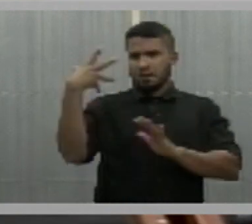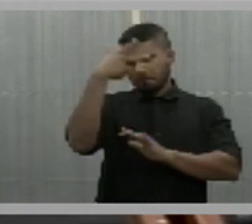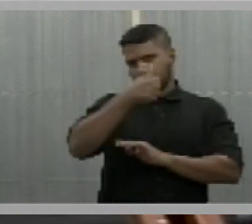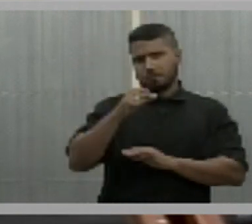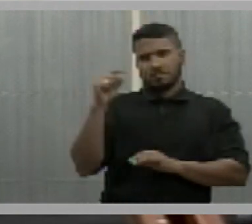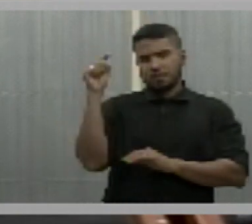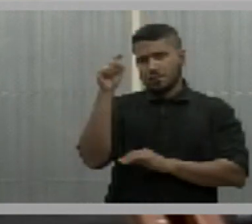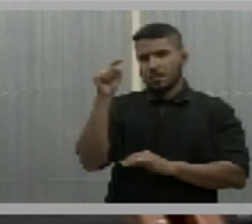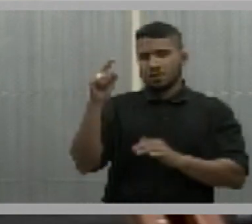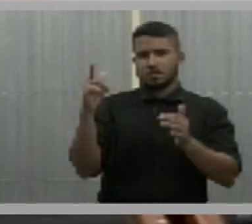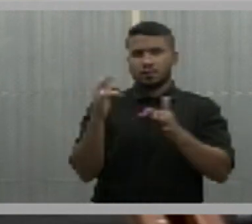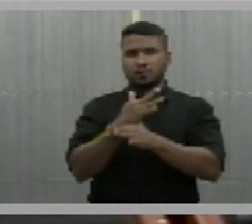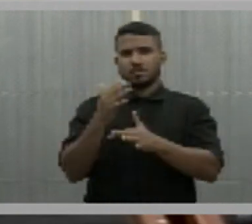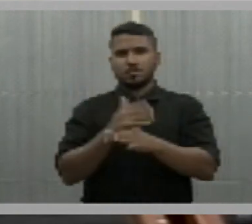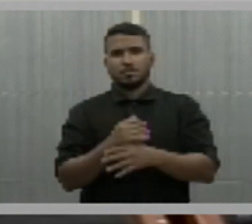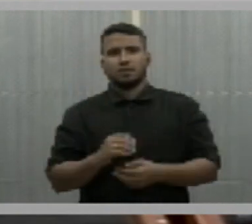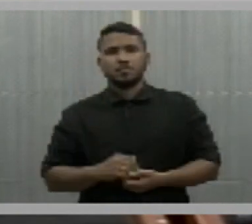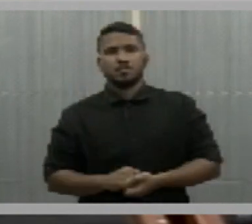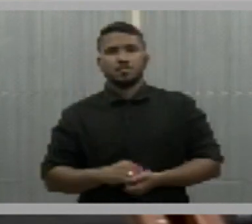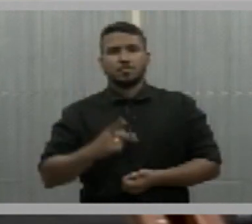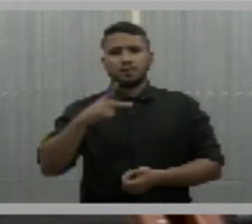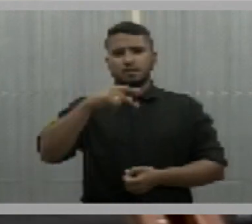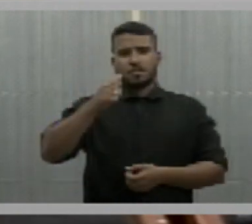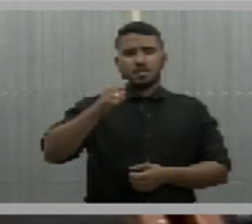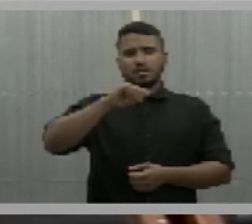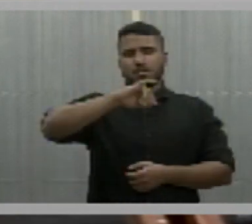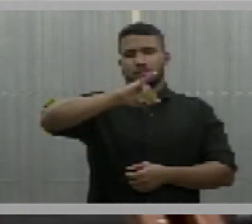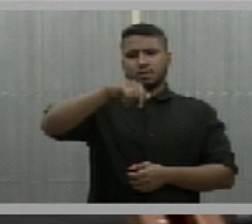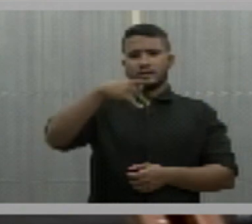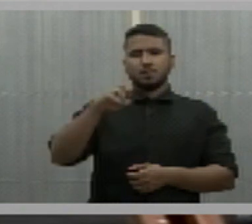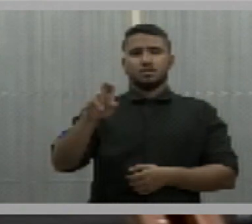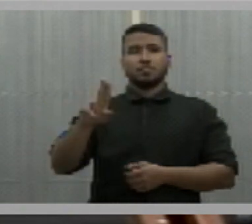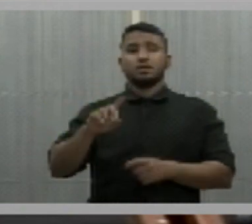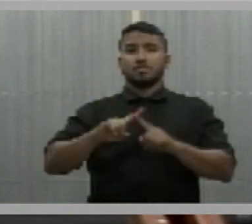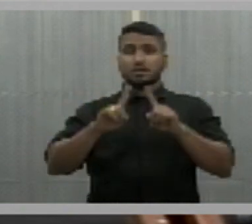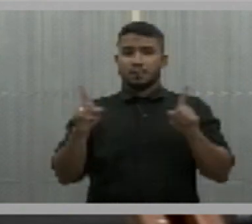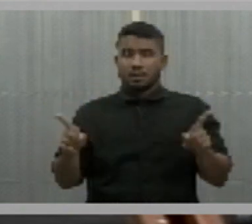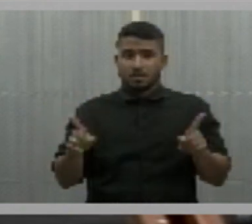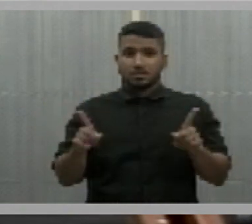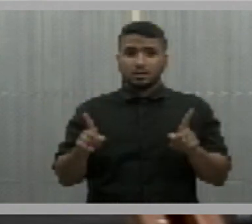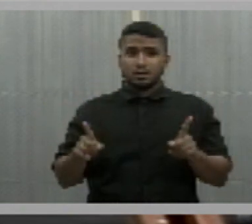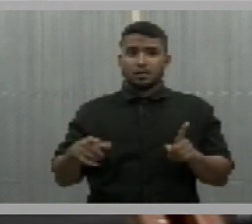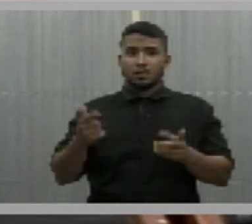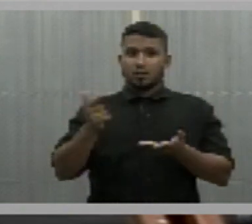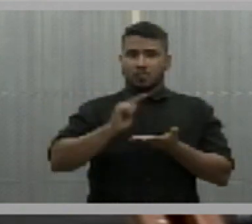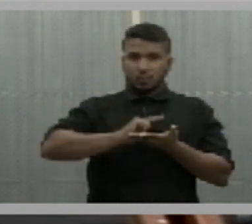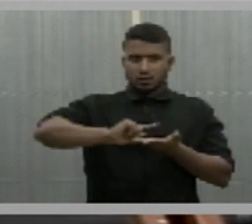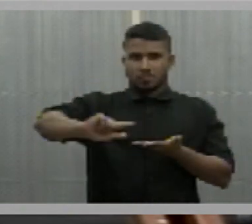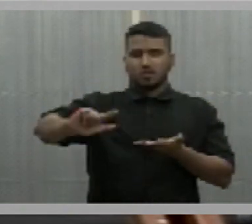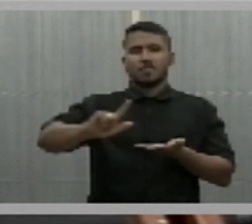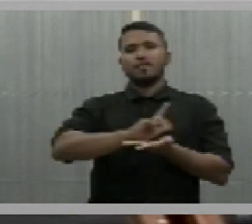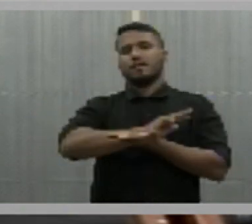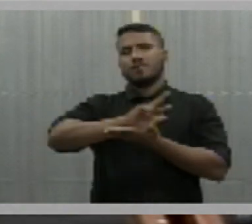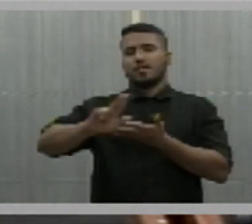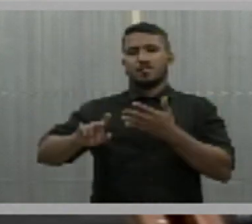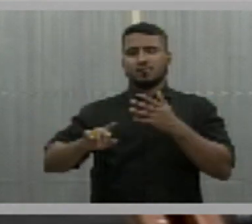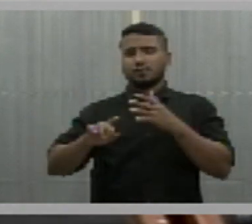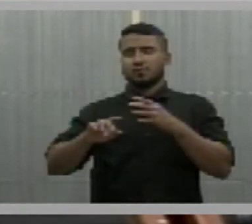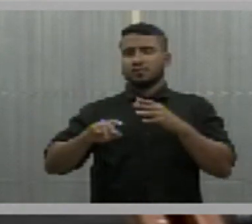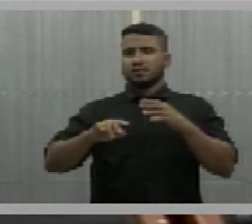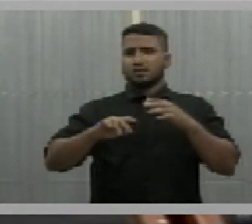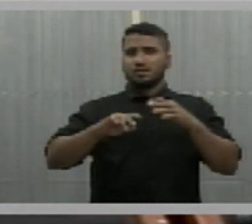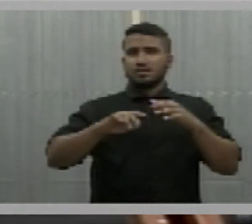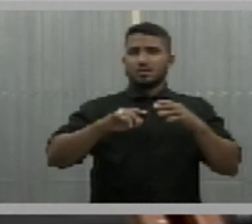lá na cidade de Pajeú. Mas continuam vários sistemas de